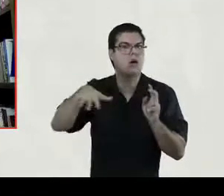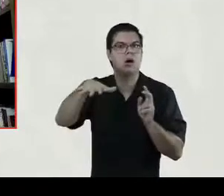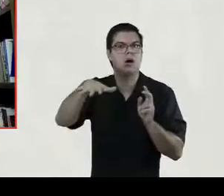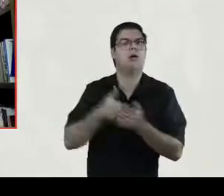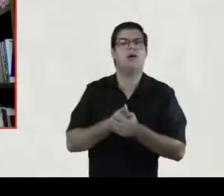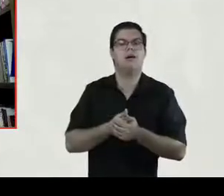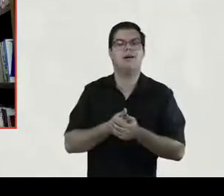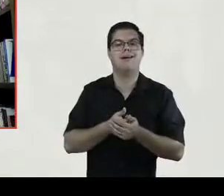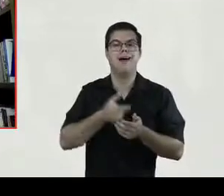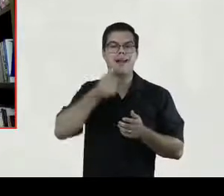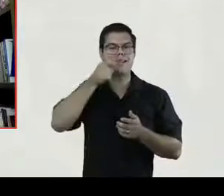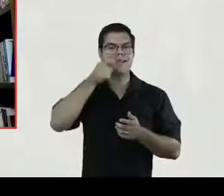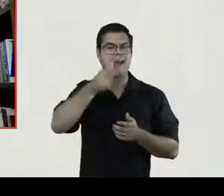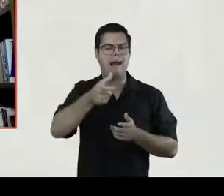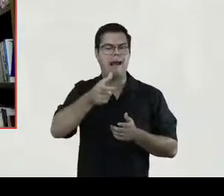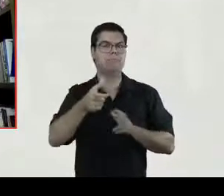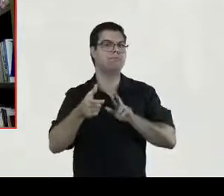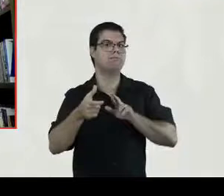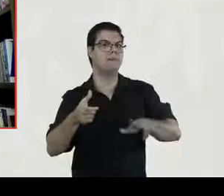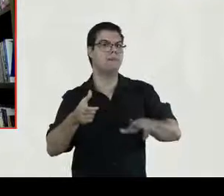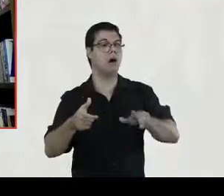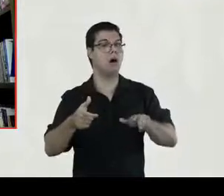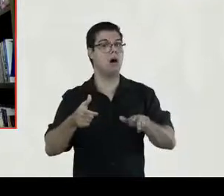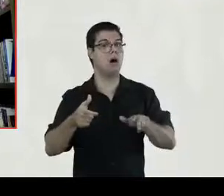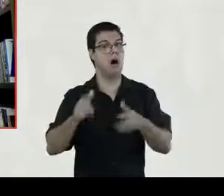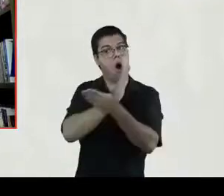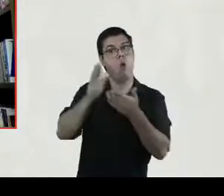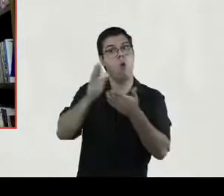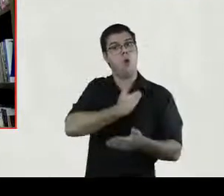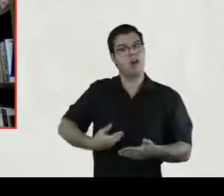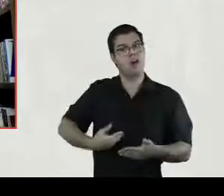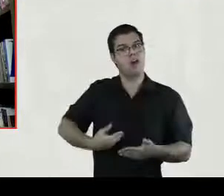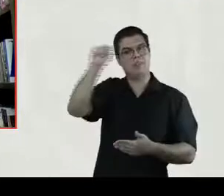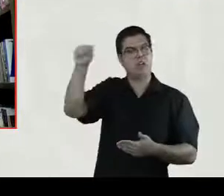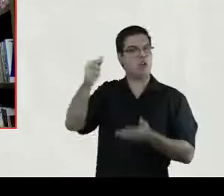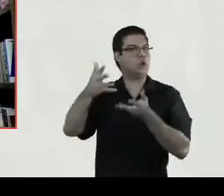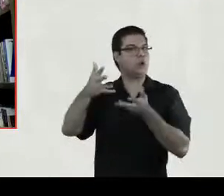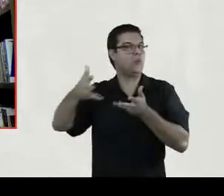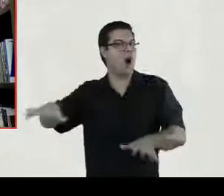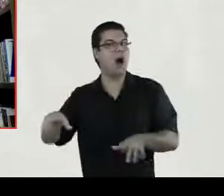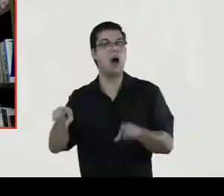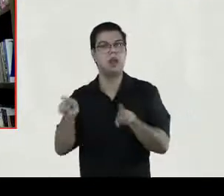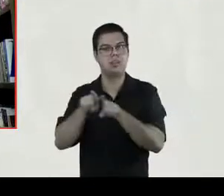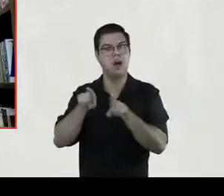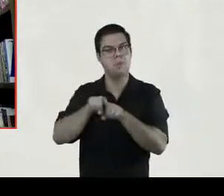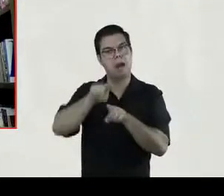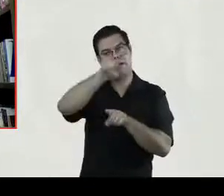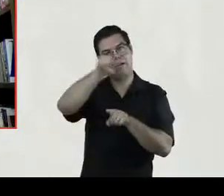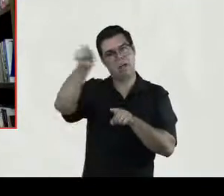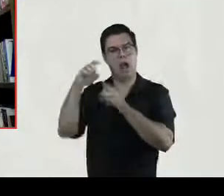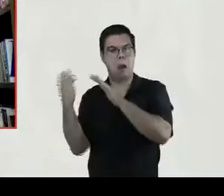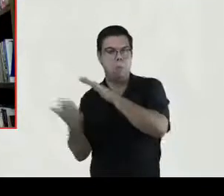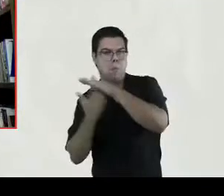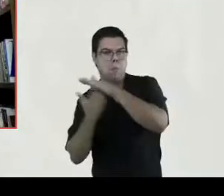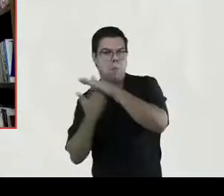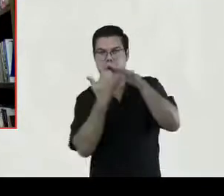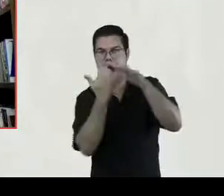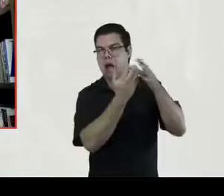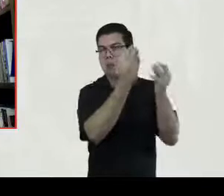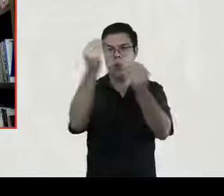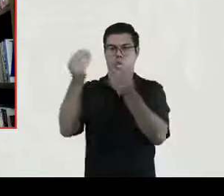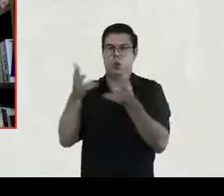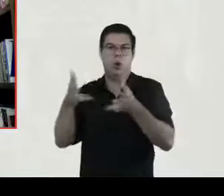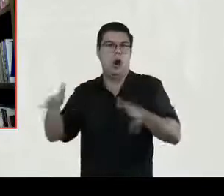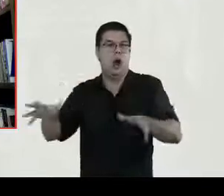não é interessante para muitos governos e para muitos mercados, digamos assim, muitas corporações.